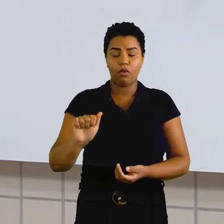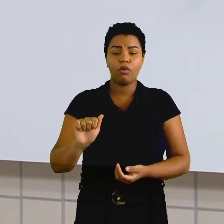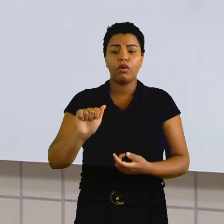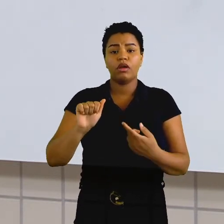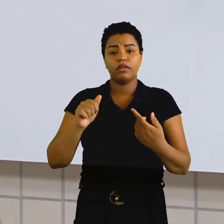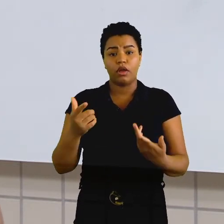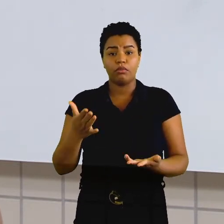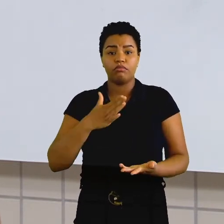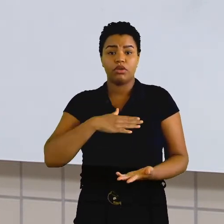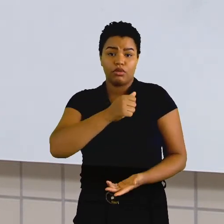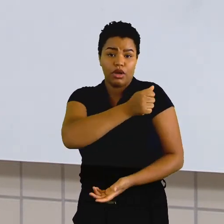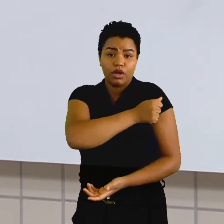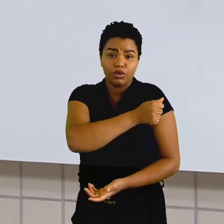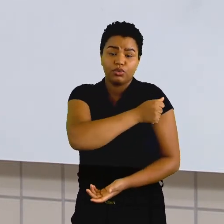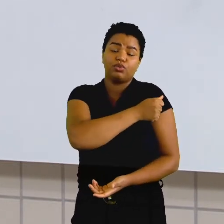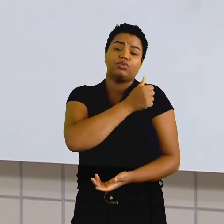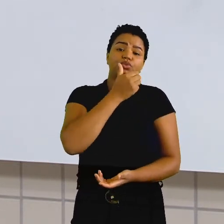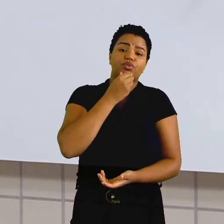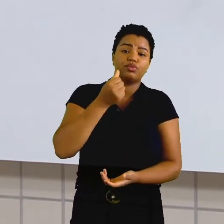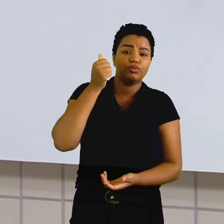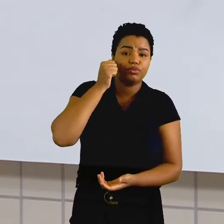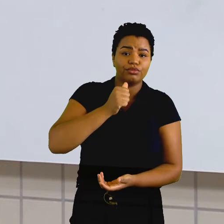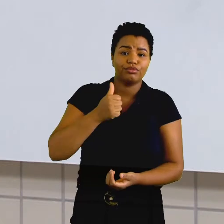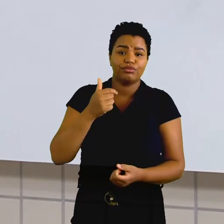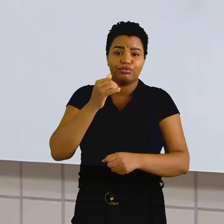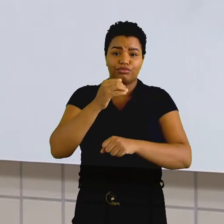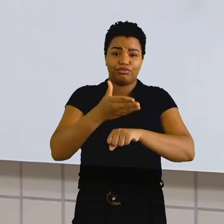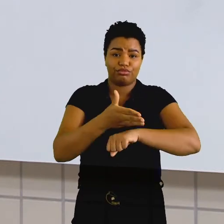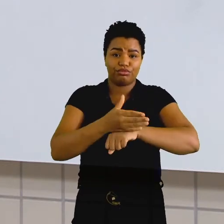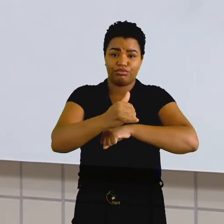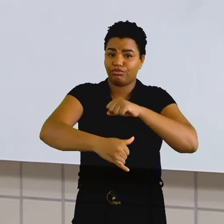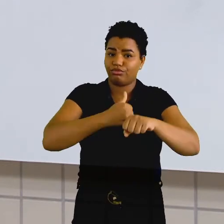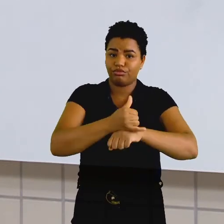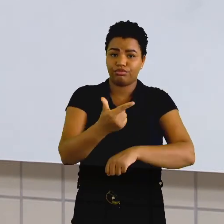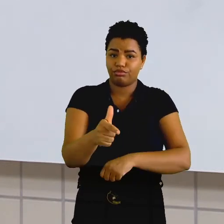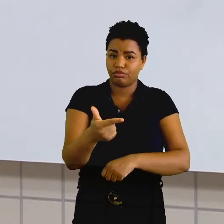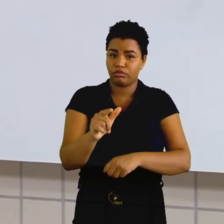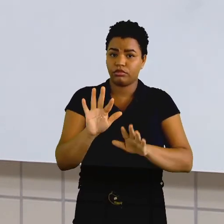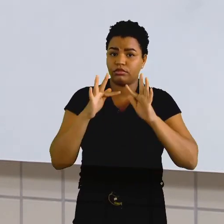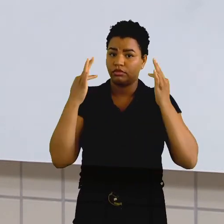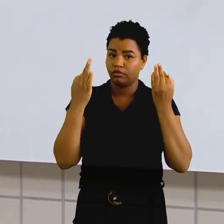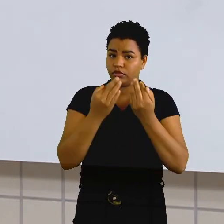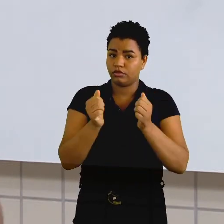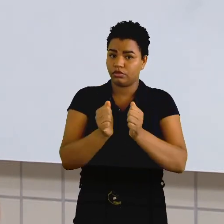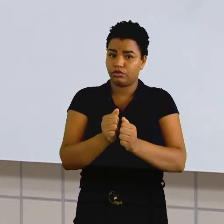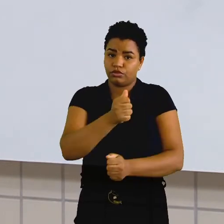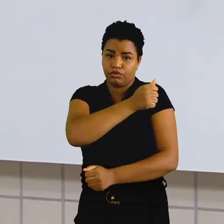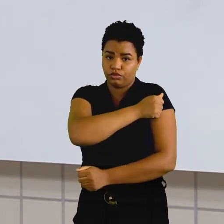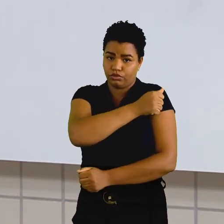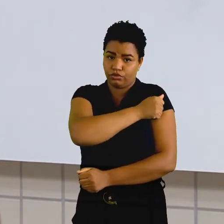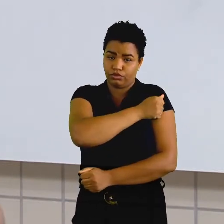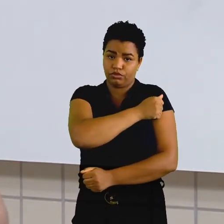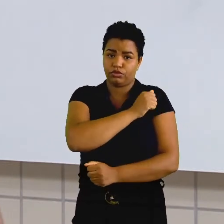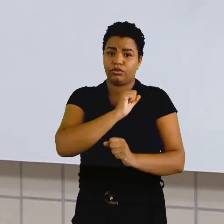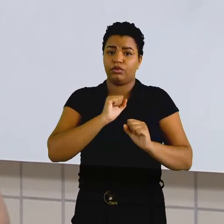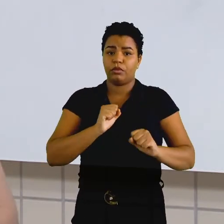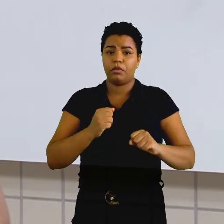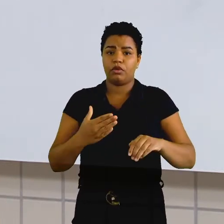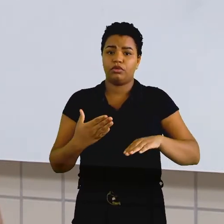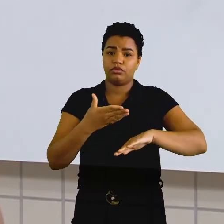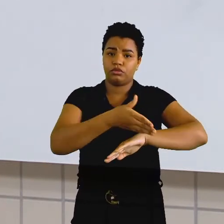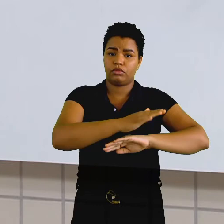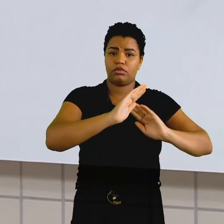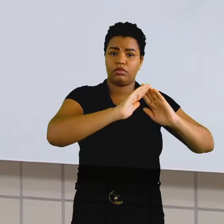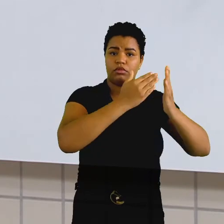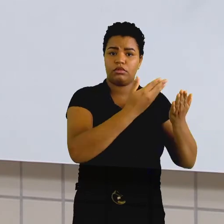minhas alunas que não tiverem acesso à internet, a família, juntamente com os estudantes, podem ir à escola e retirar